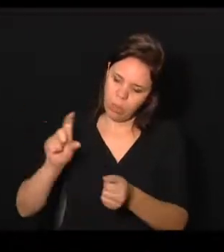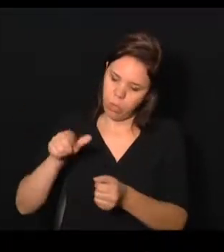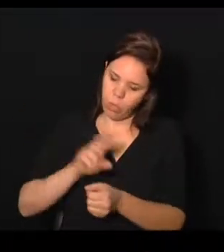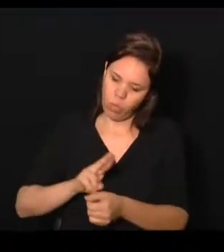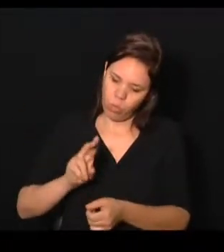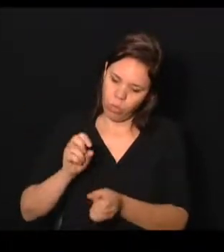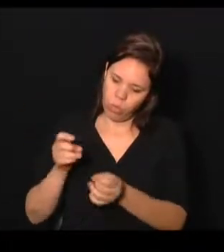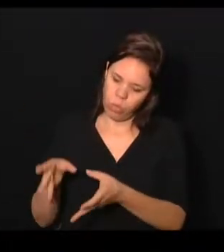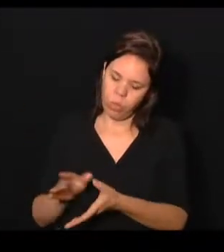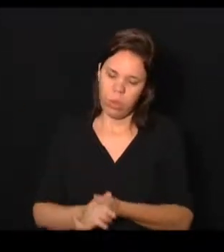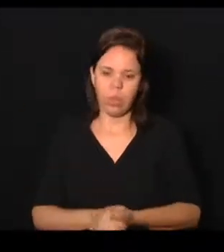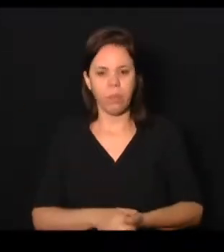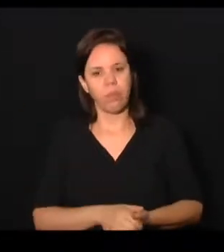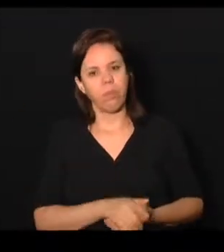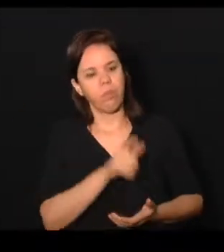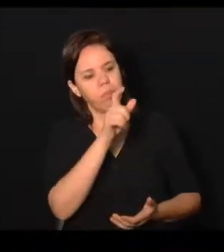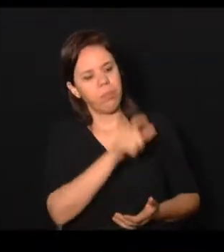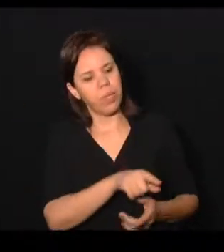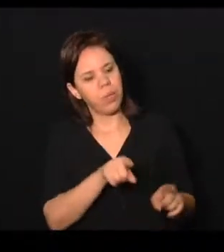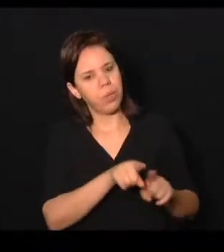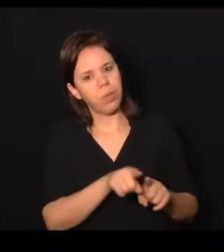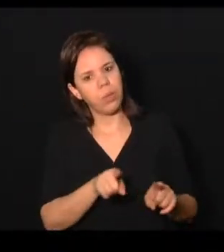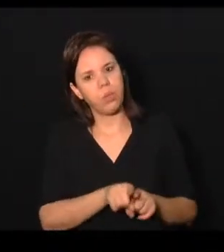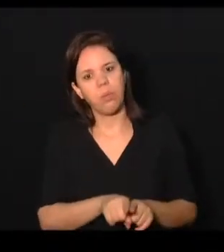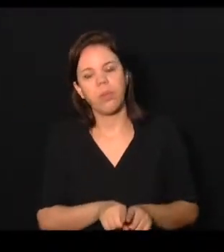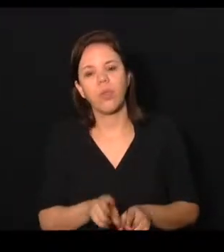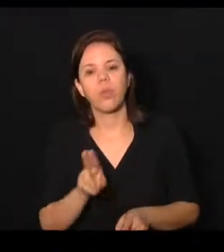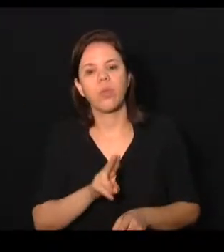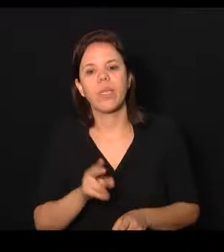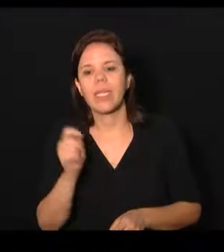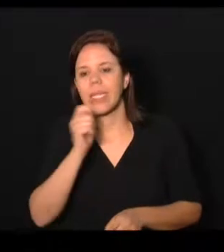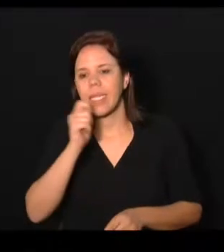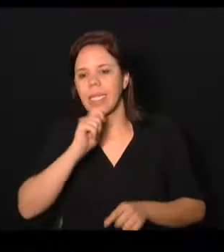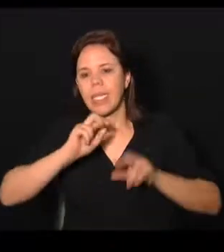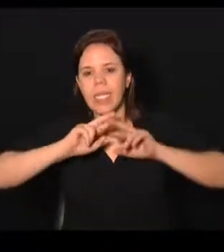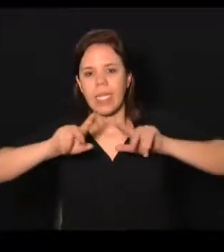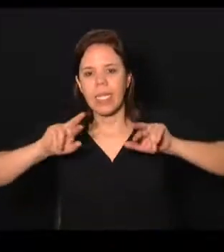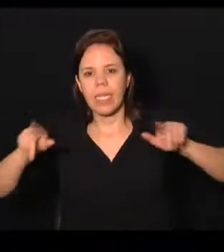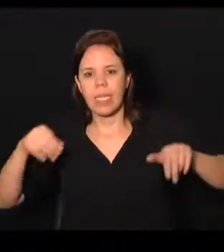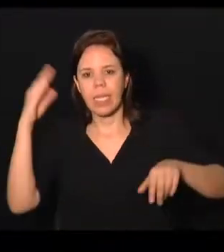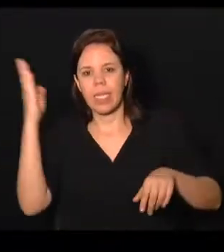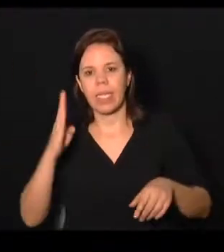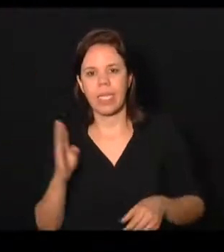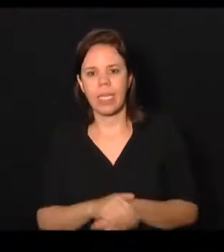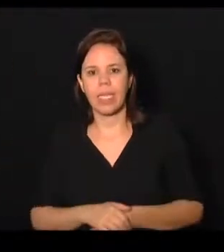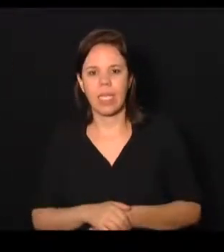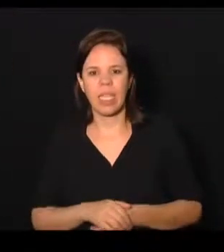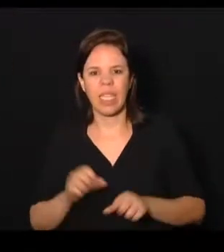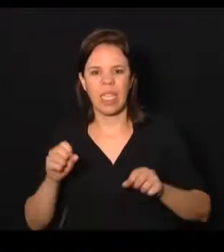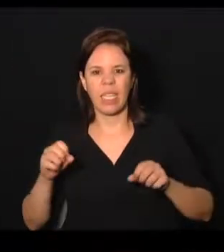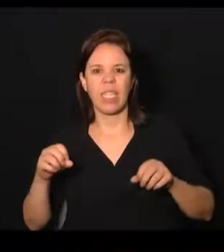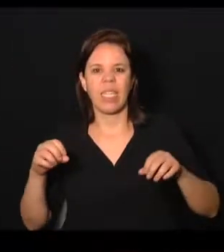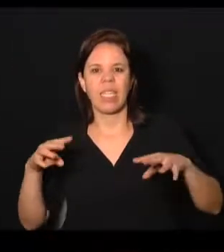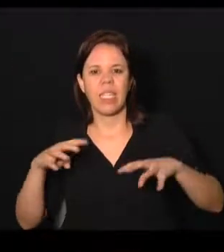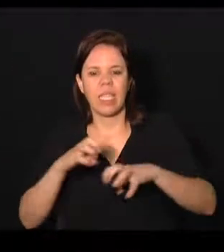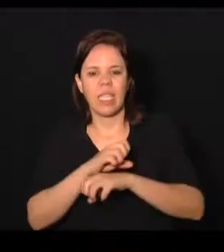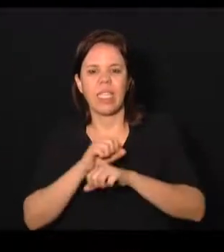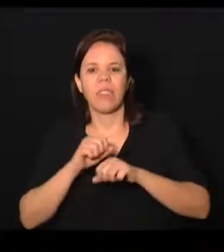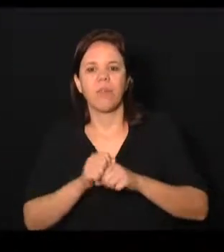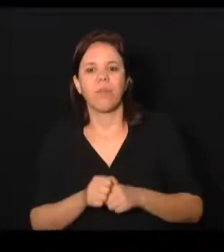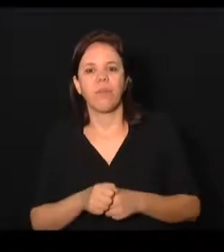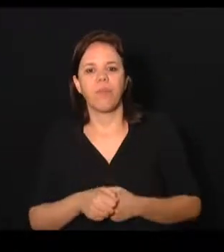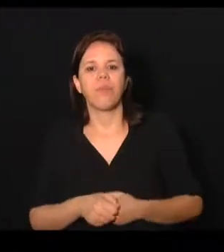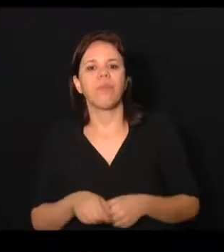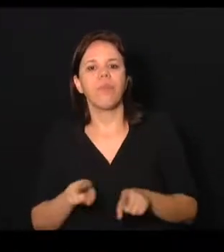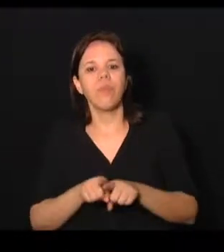exemplo, para usuários de substâncias psicoativas, usuários de drogas. Você pega um Brasil, uma epidemia de campeão crack, né? E usuários